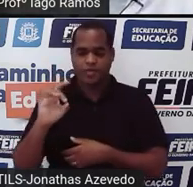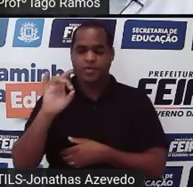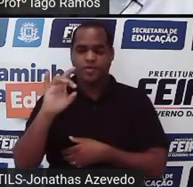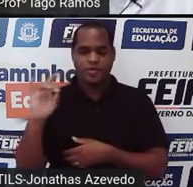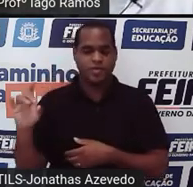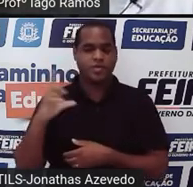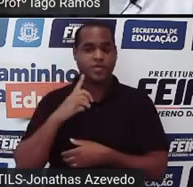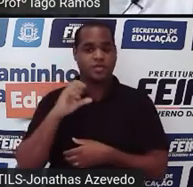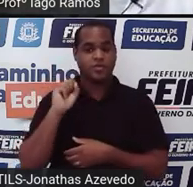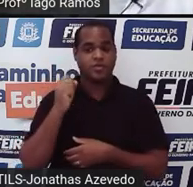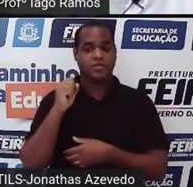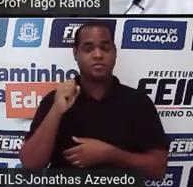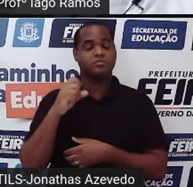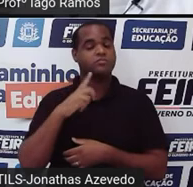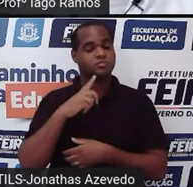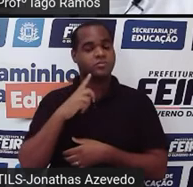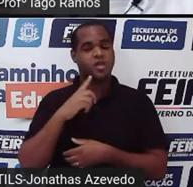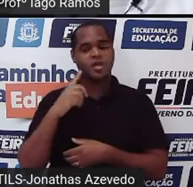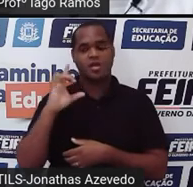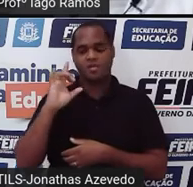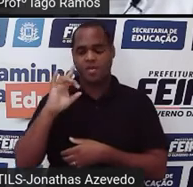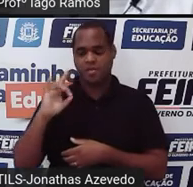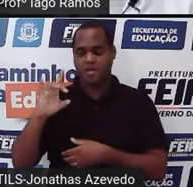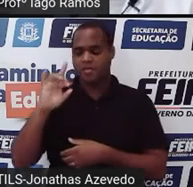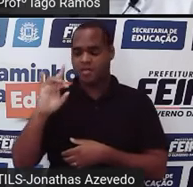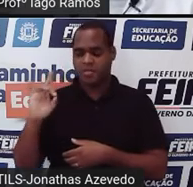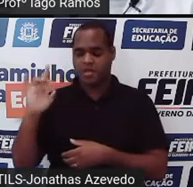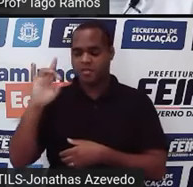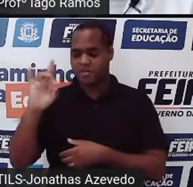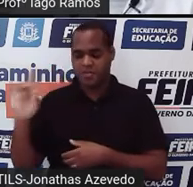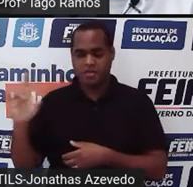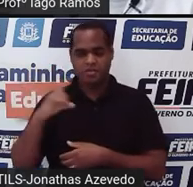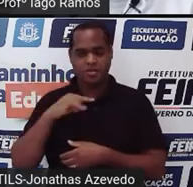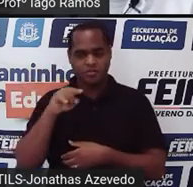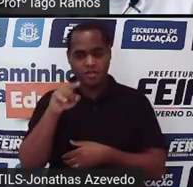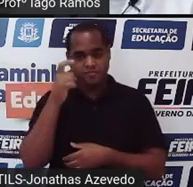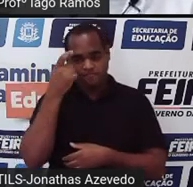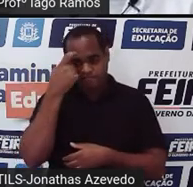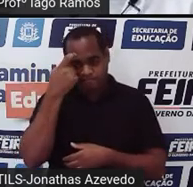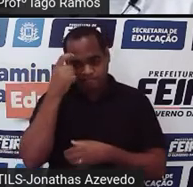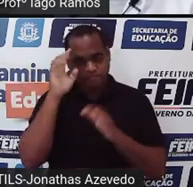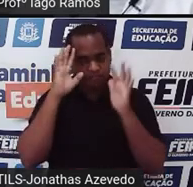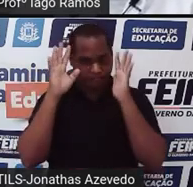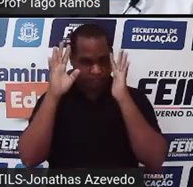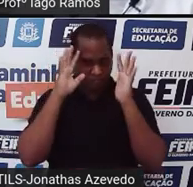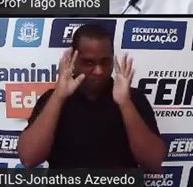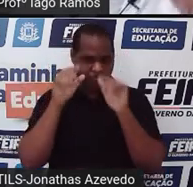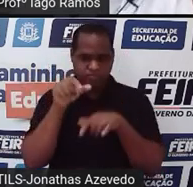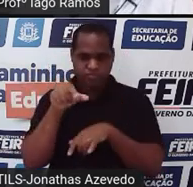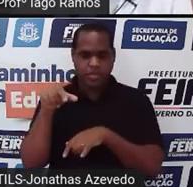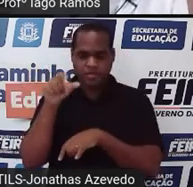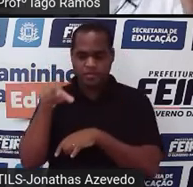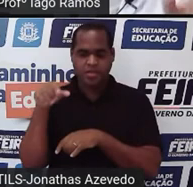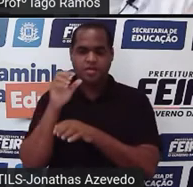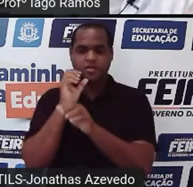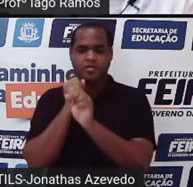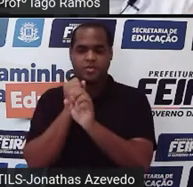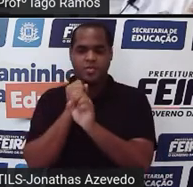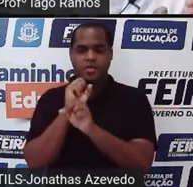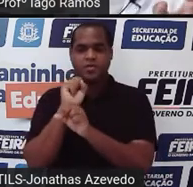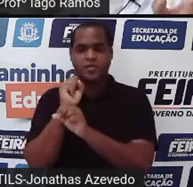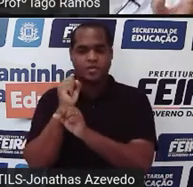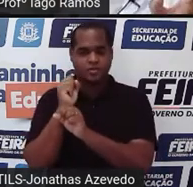dois três e em cada fileira oito cubinhos então raciocina comigo né três fileiras com